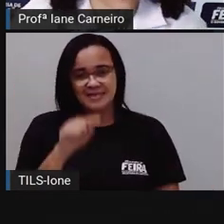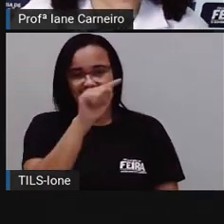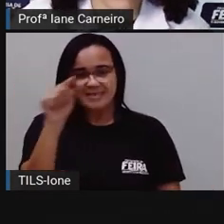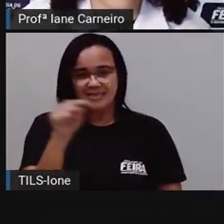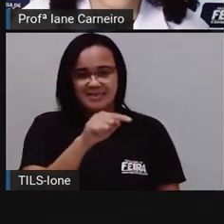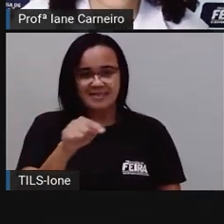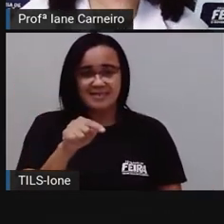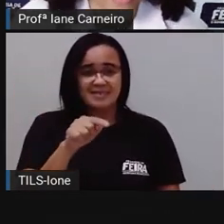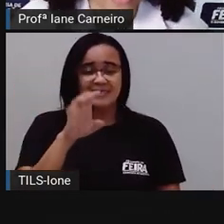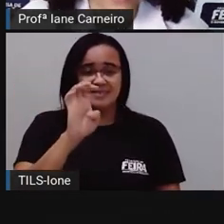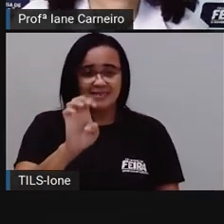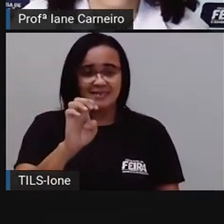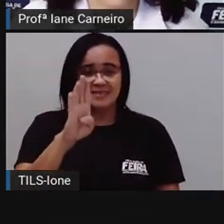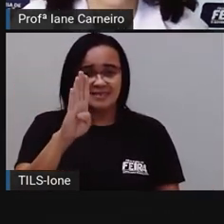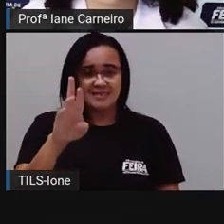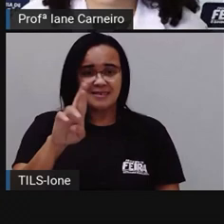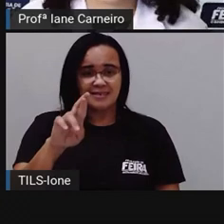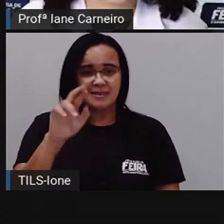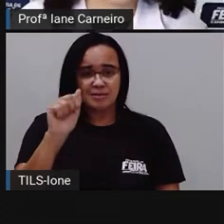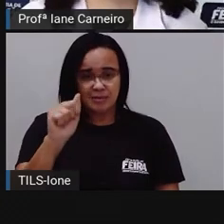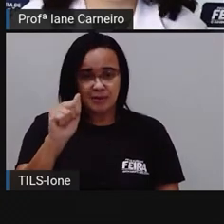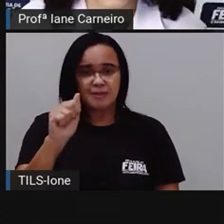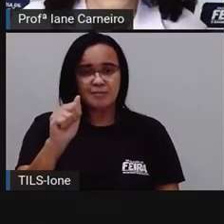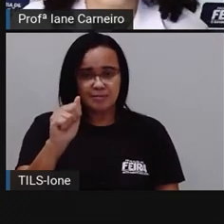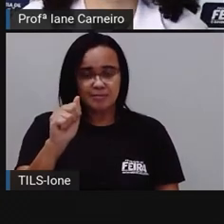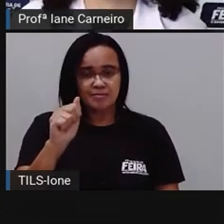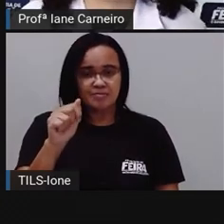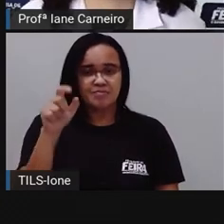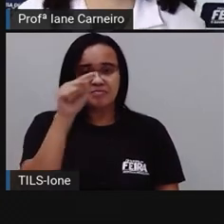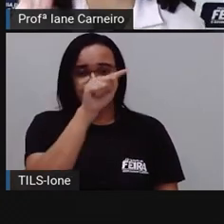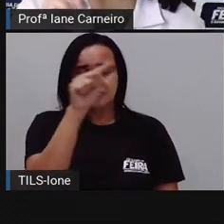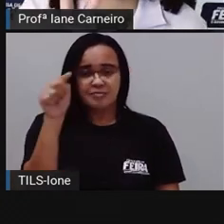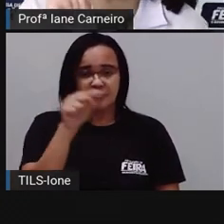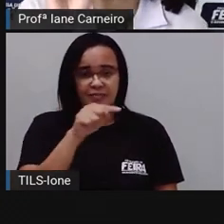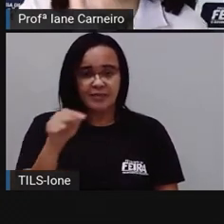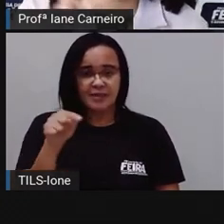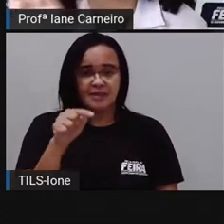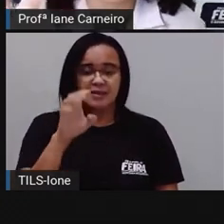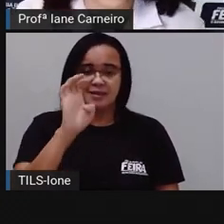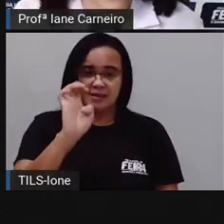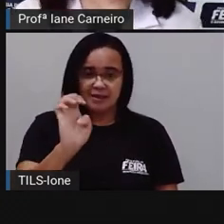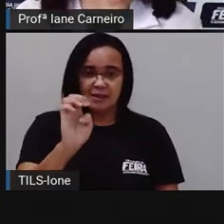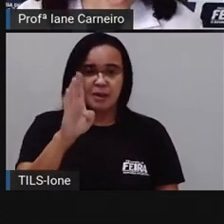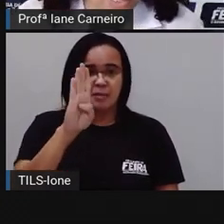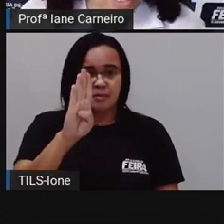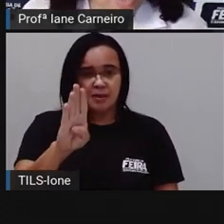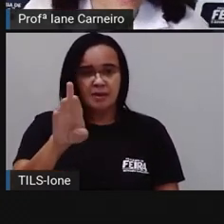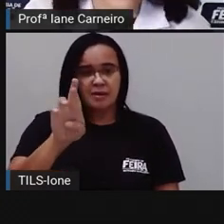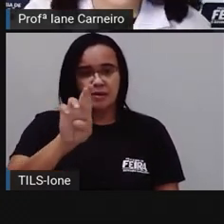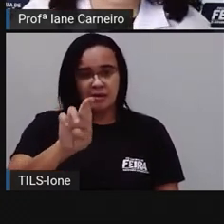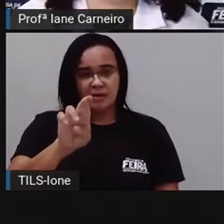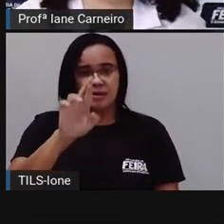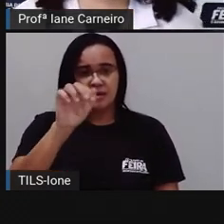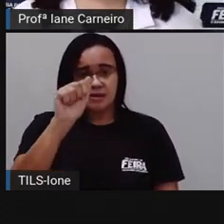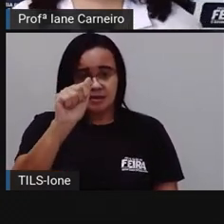zebra. Ó, Z, não é só a letrinha Z, a sílaba é o Z e o E, zebra.